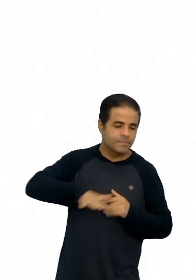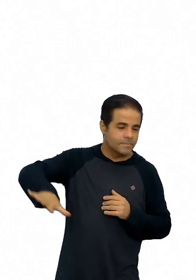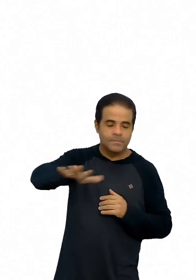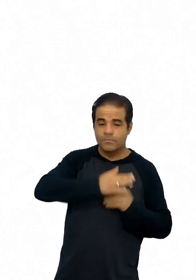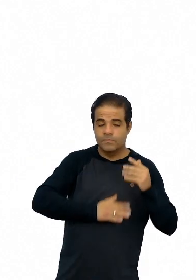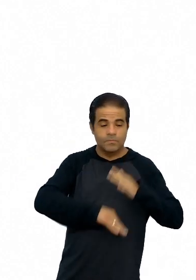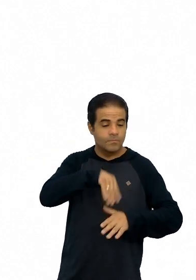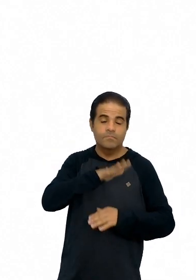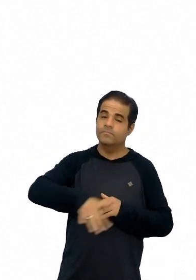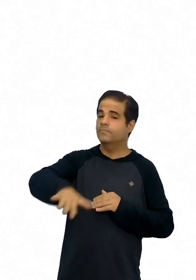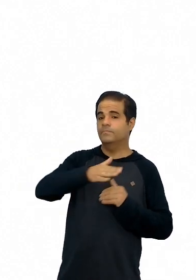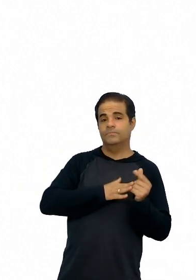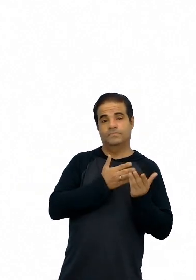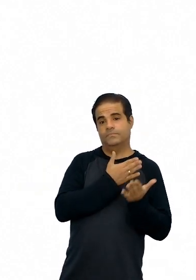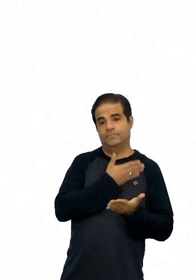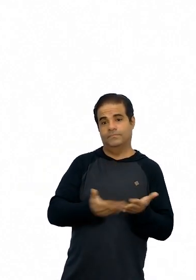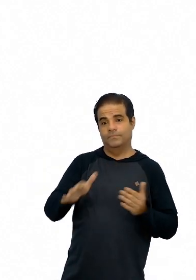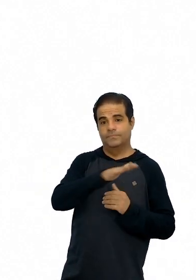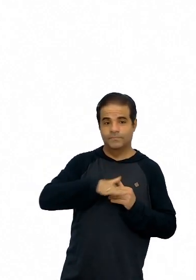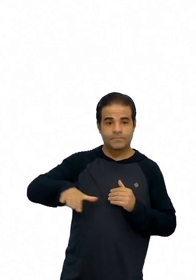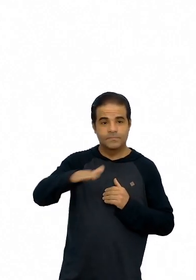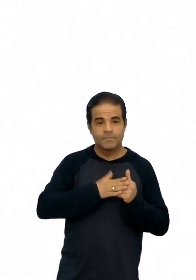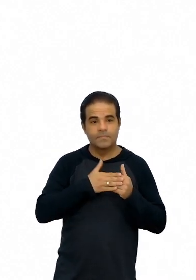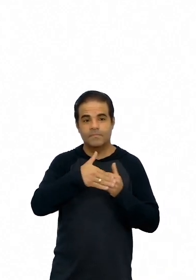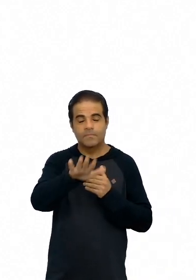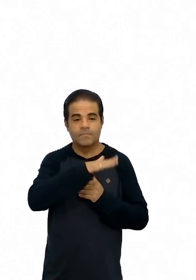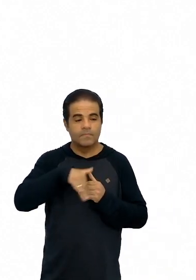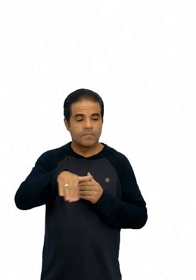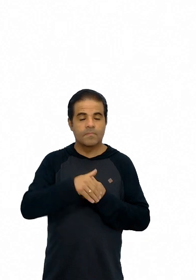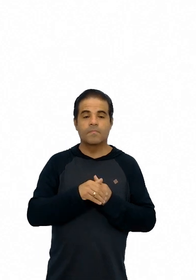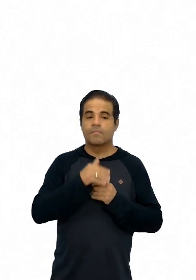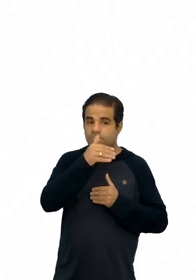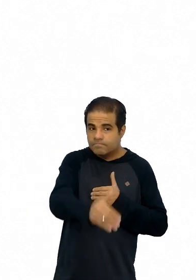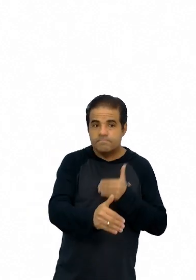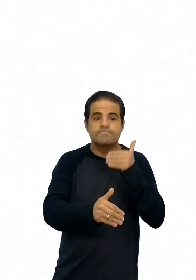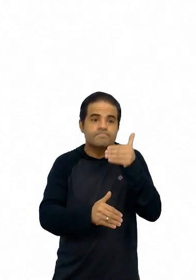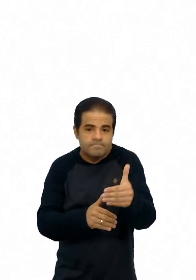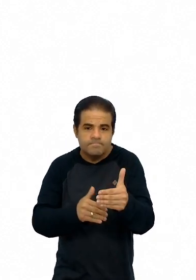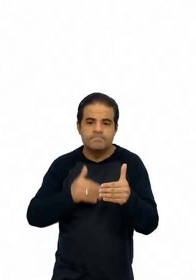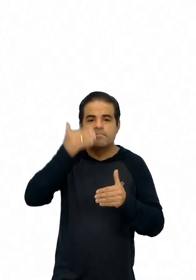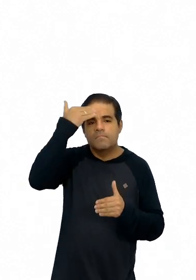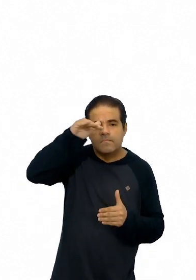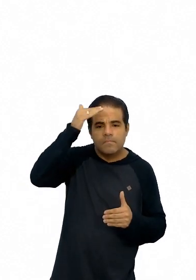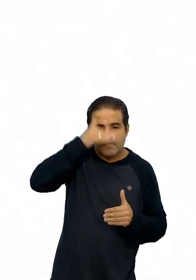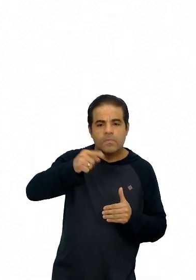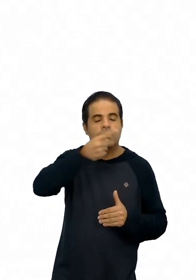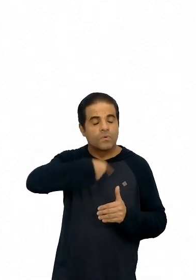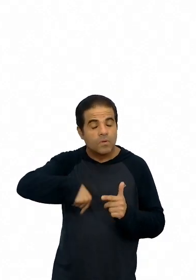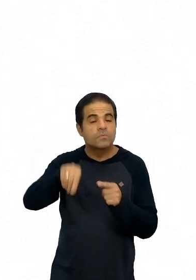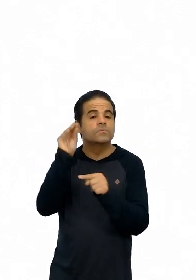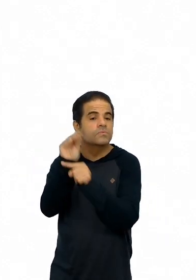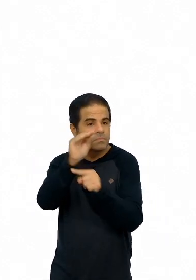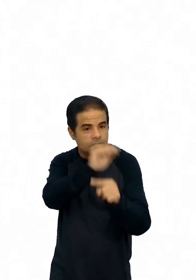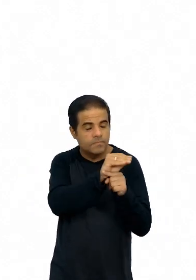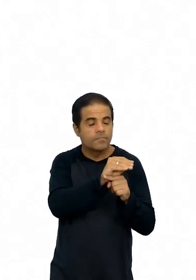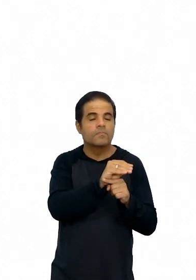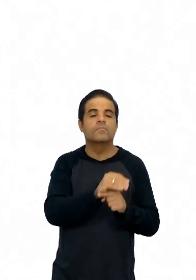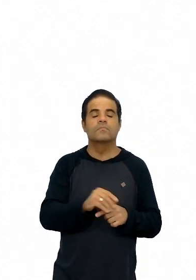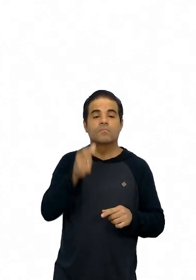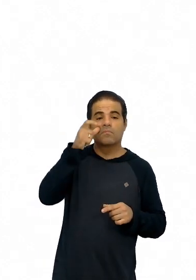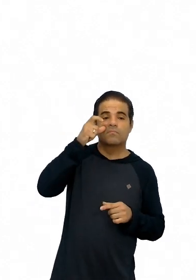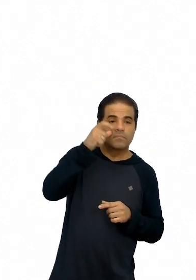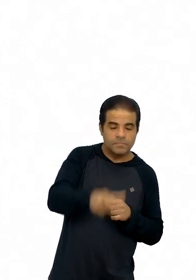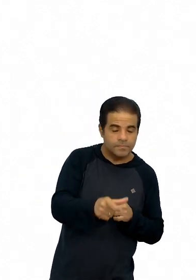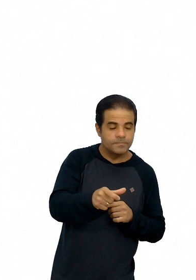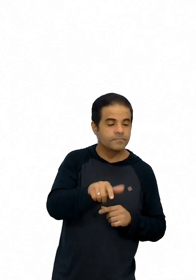né, que eles se sentem seguros para avançar e eles compreendem o nosso cuidado ali com eles, do